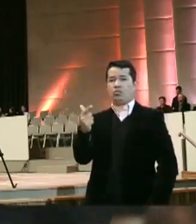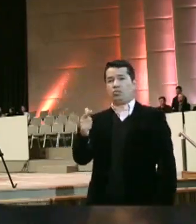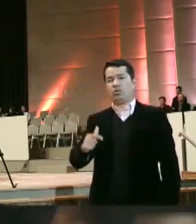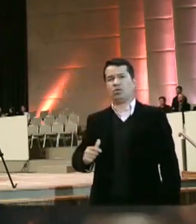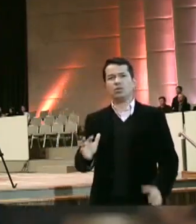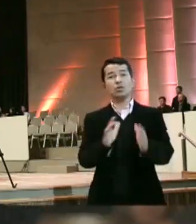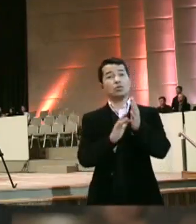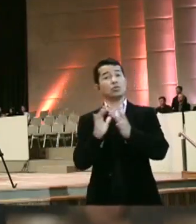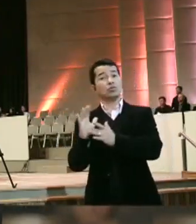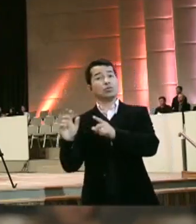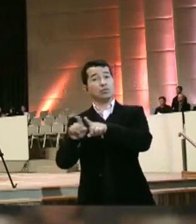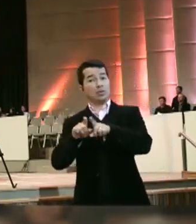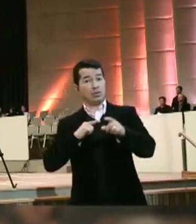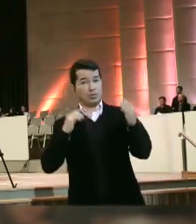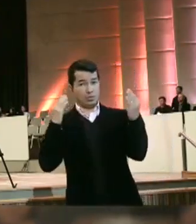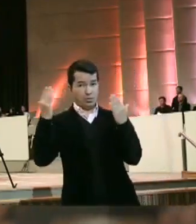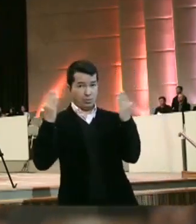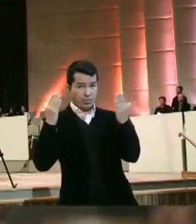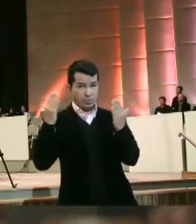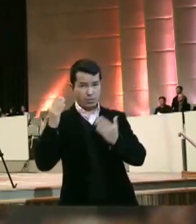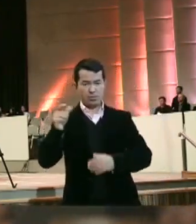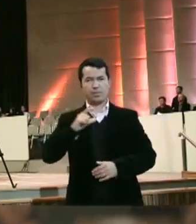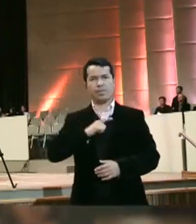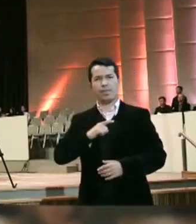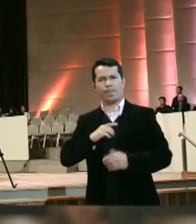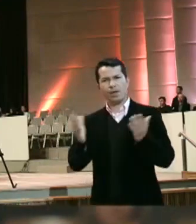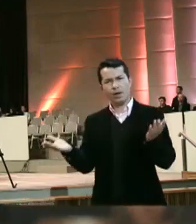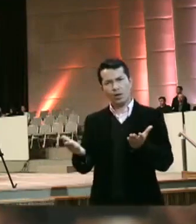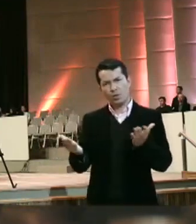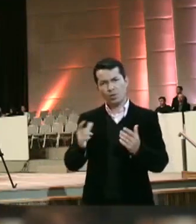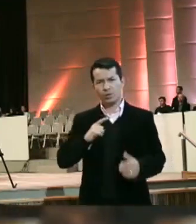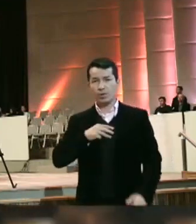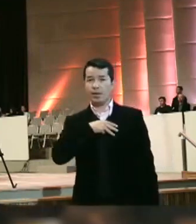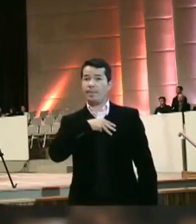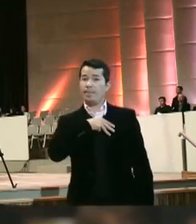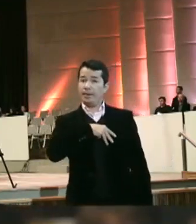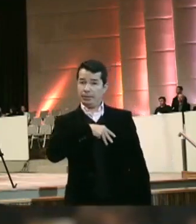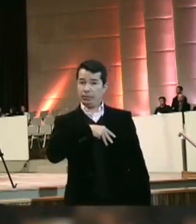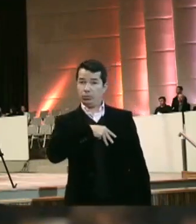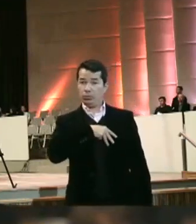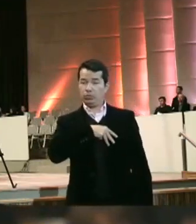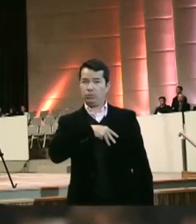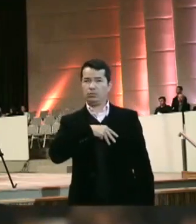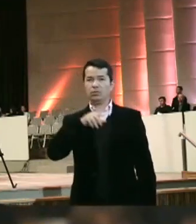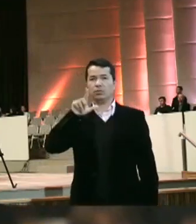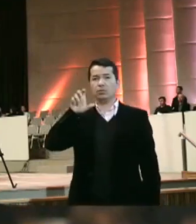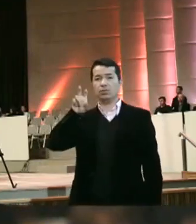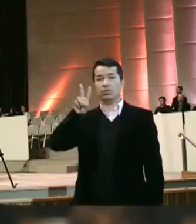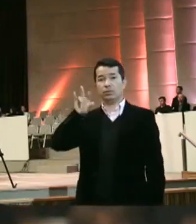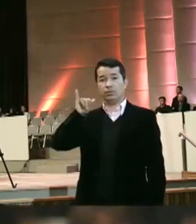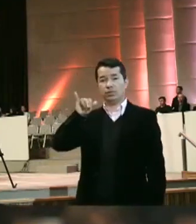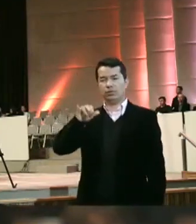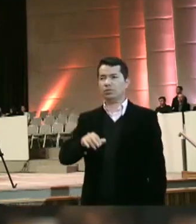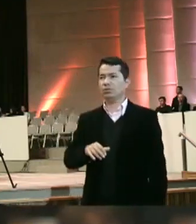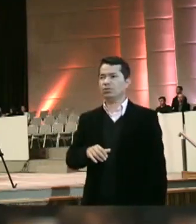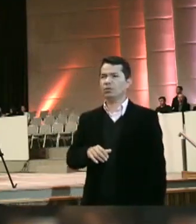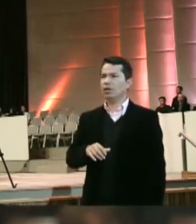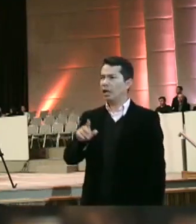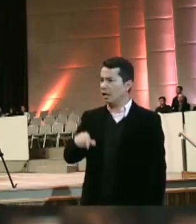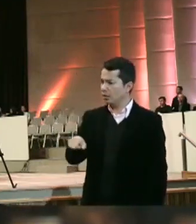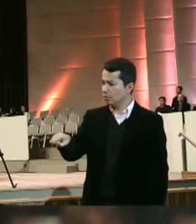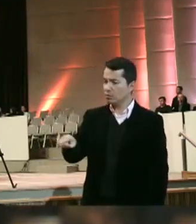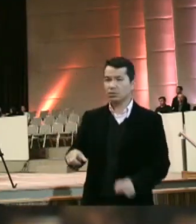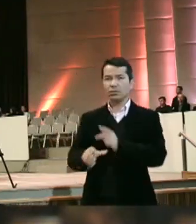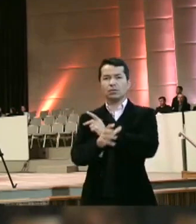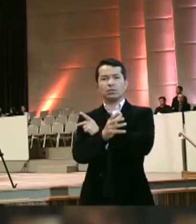esses publicanos que estão aqui, começando com Levi, Mateus, Levi, eles não têm problema de olharem